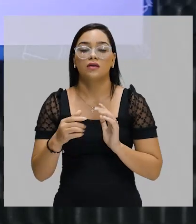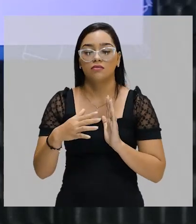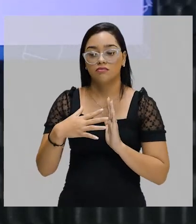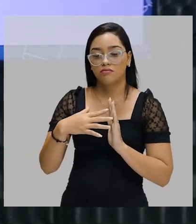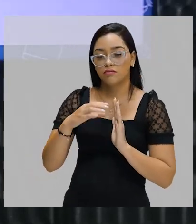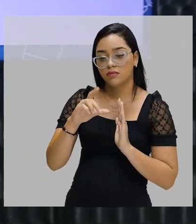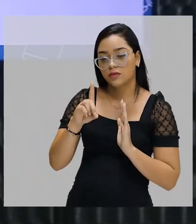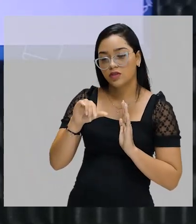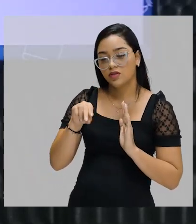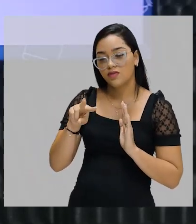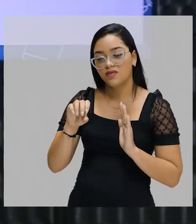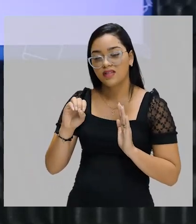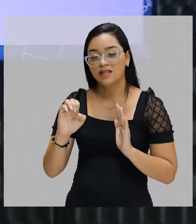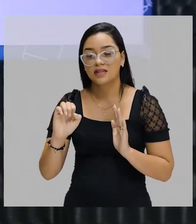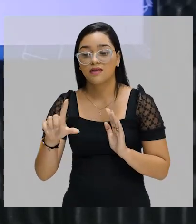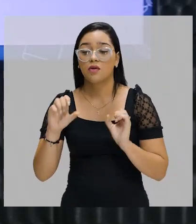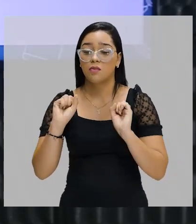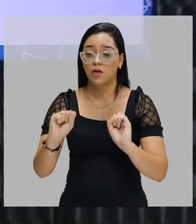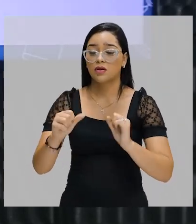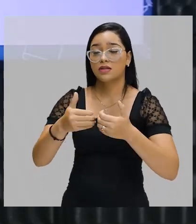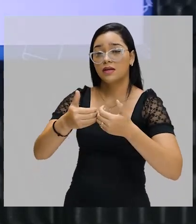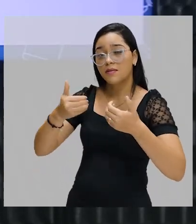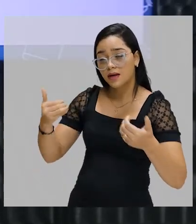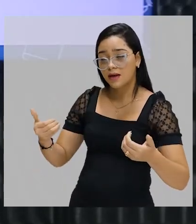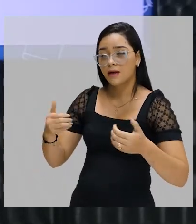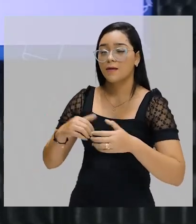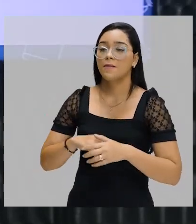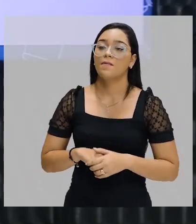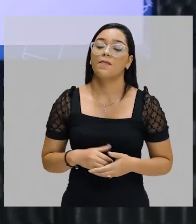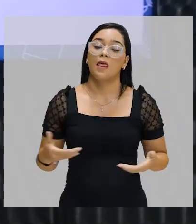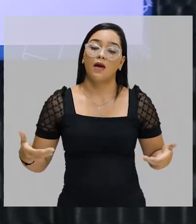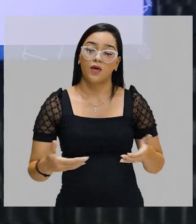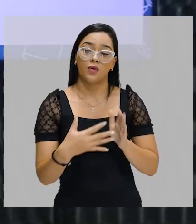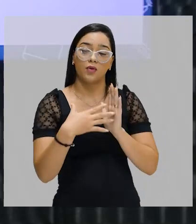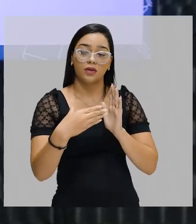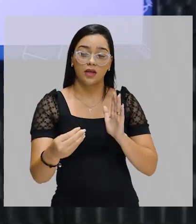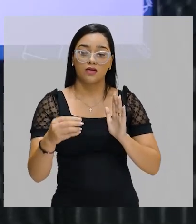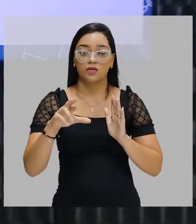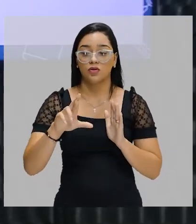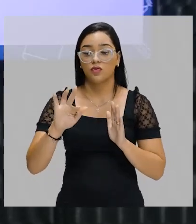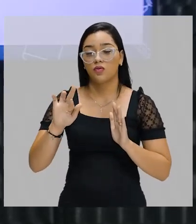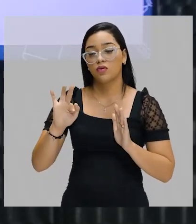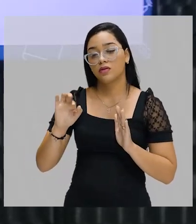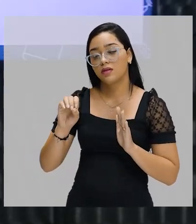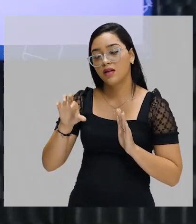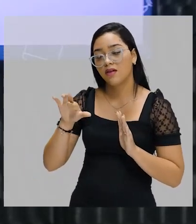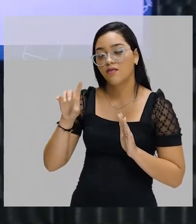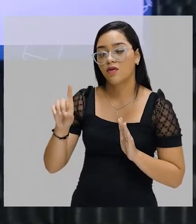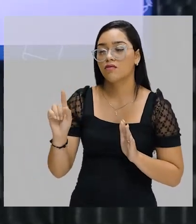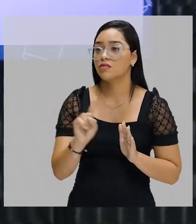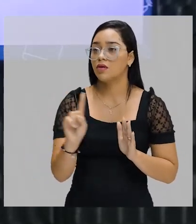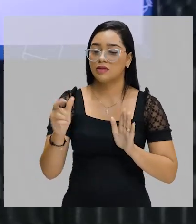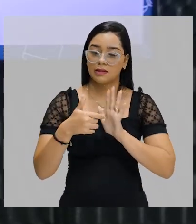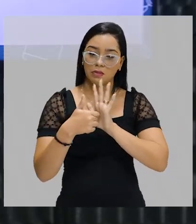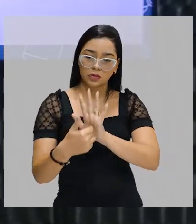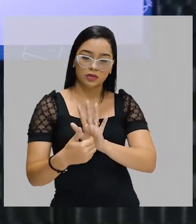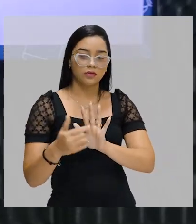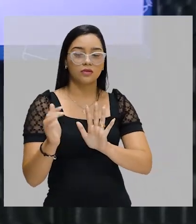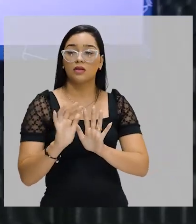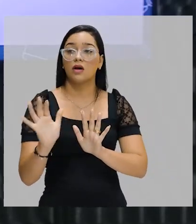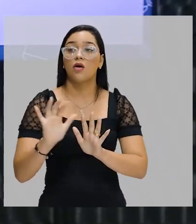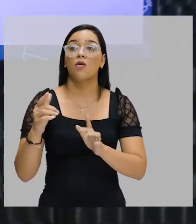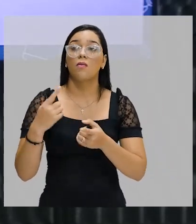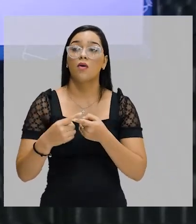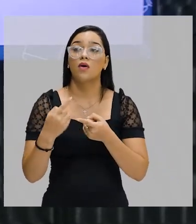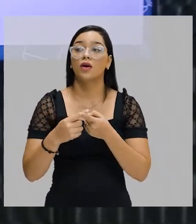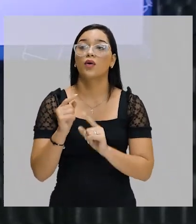divisível, ele pode ser separado, tá certo? O modelo atômico de Rutherford, certo? Ele não é este que está aparecendo aqui, porque o